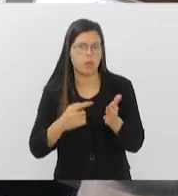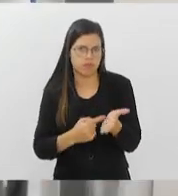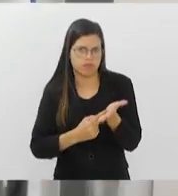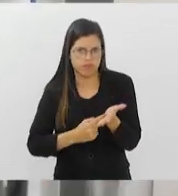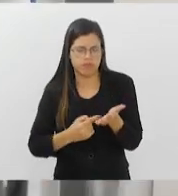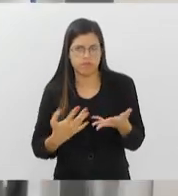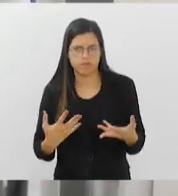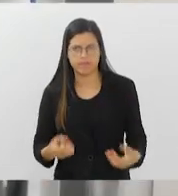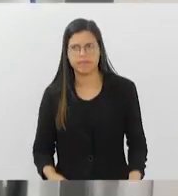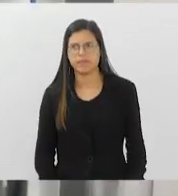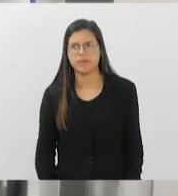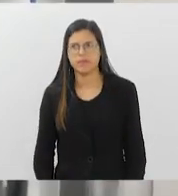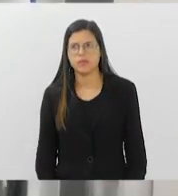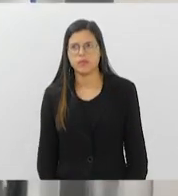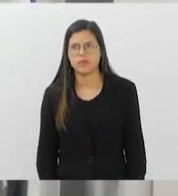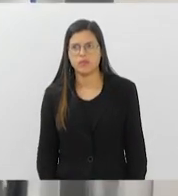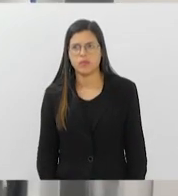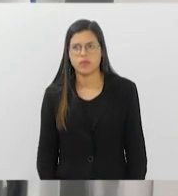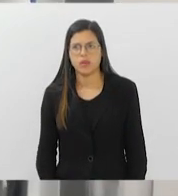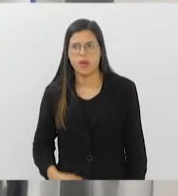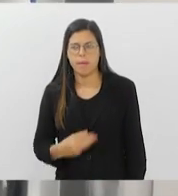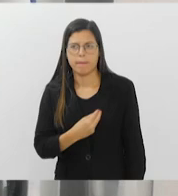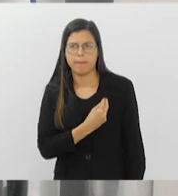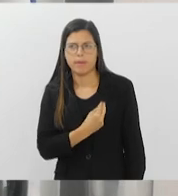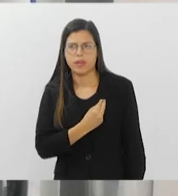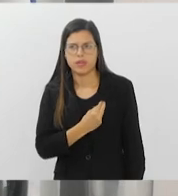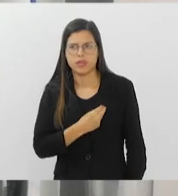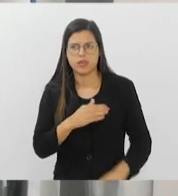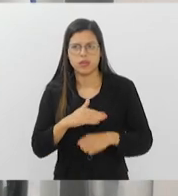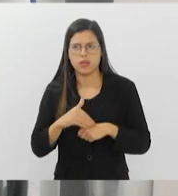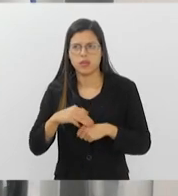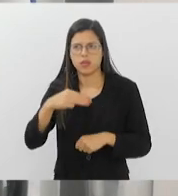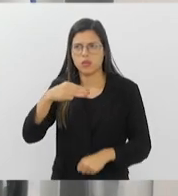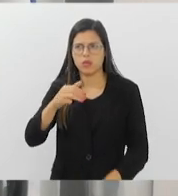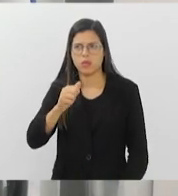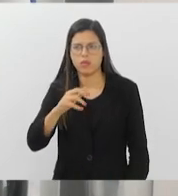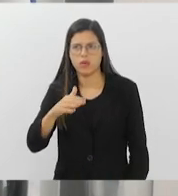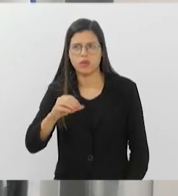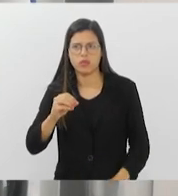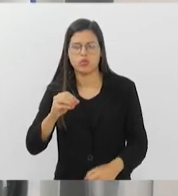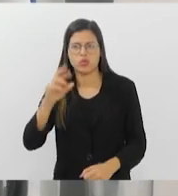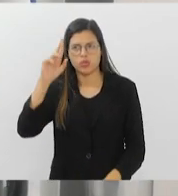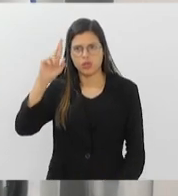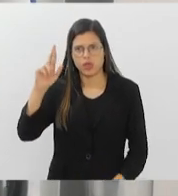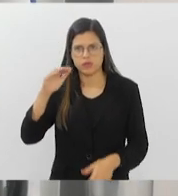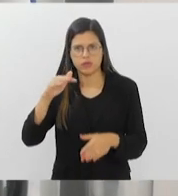compromisso. Destacar a presença do querido Márcio Bruno, chefe de gabinete do nosso presidente,